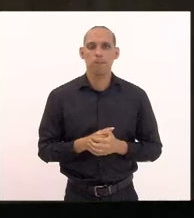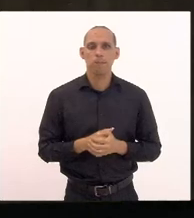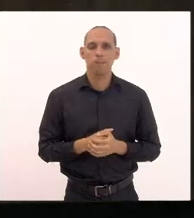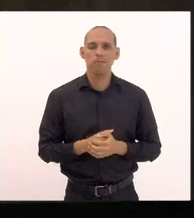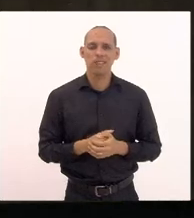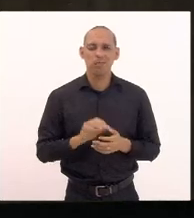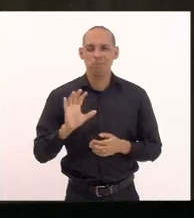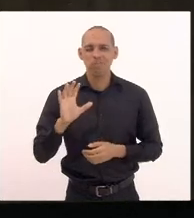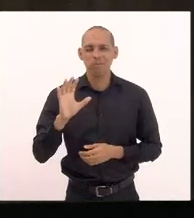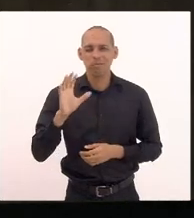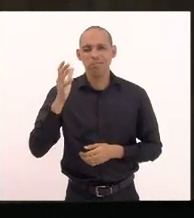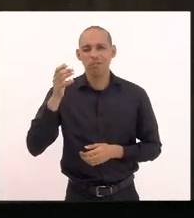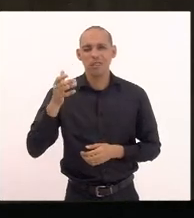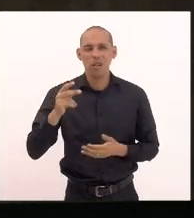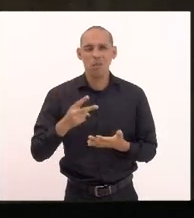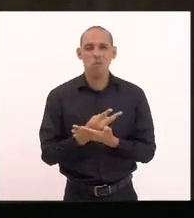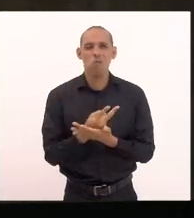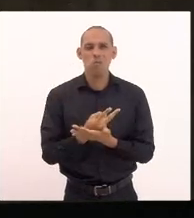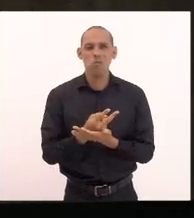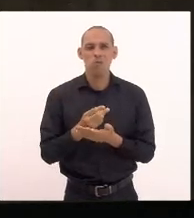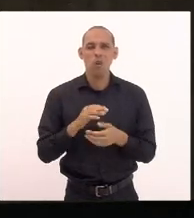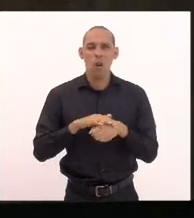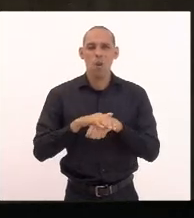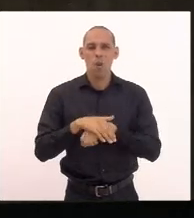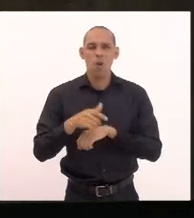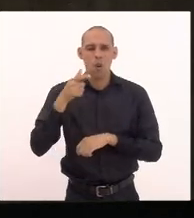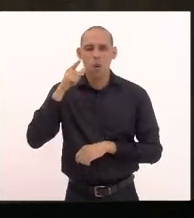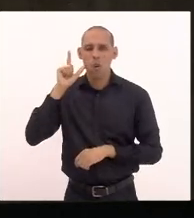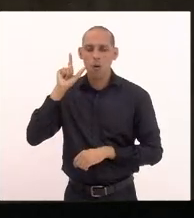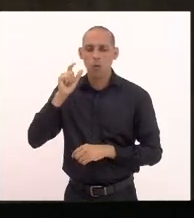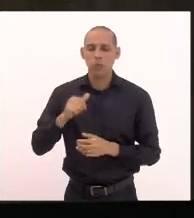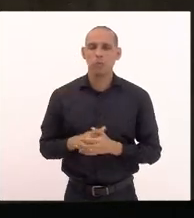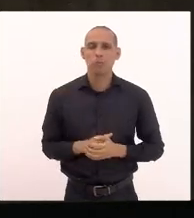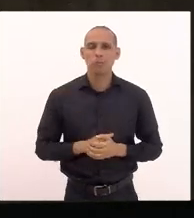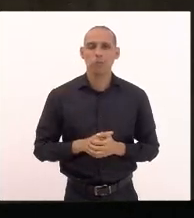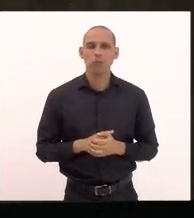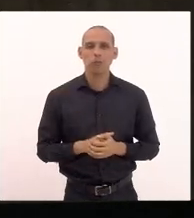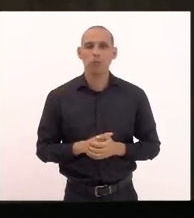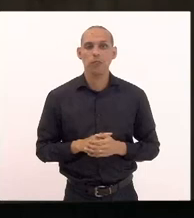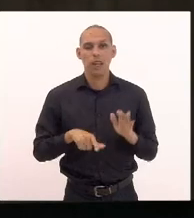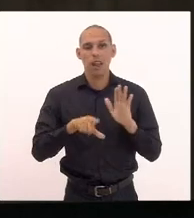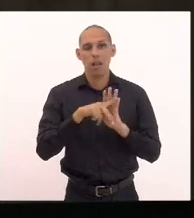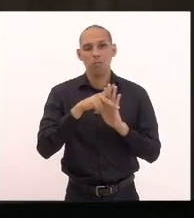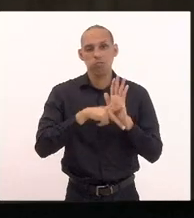da tragédia da noite de ontem. O projeto de lei